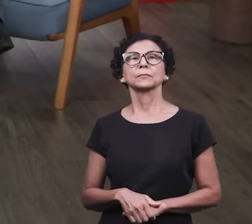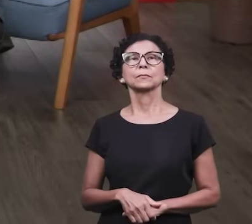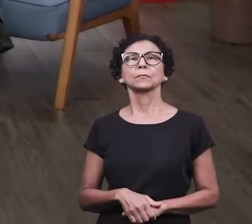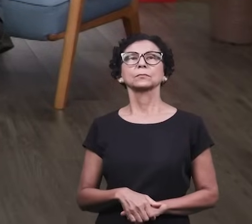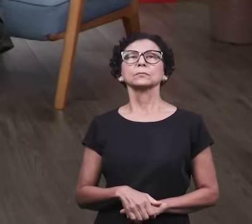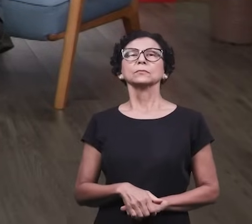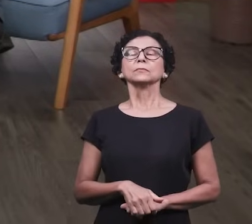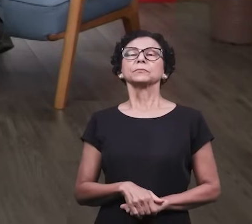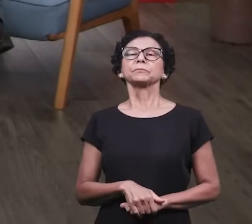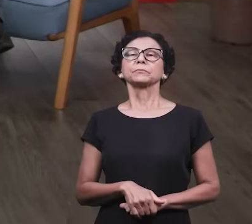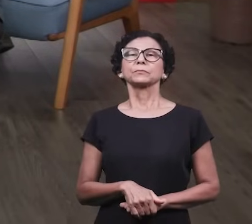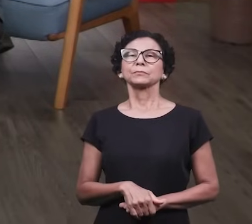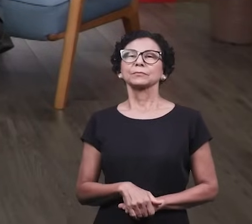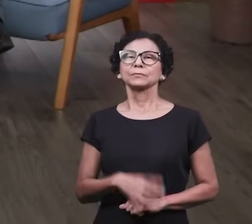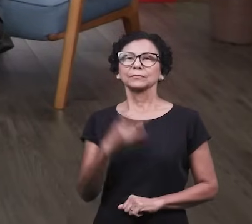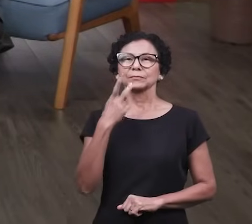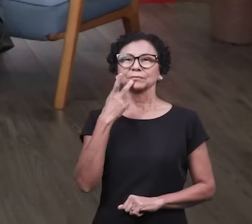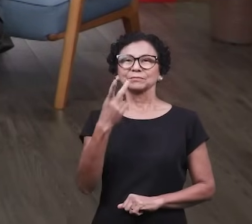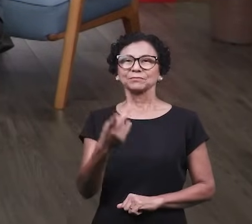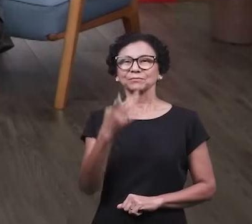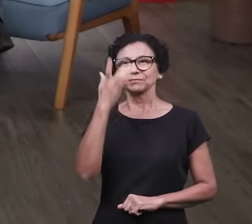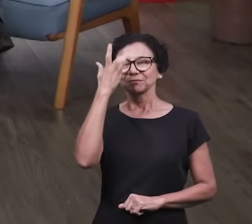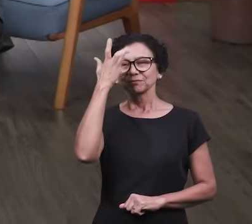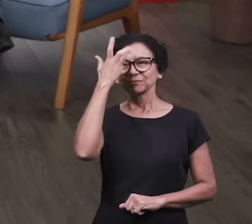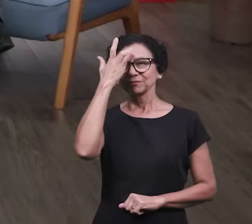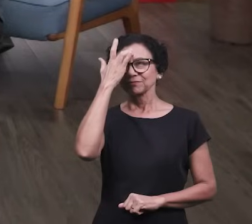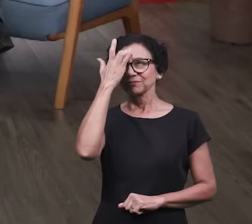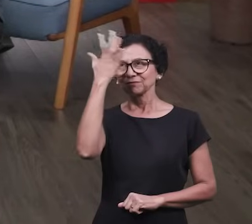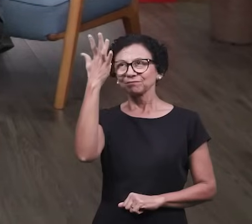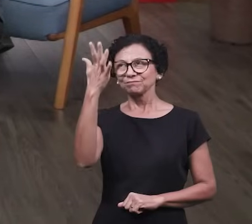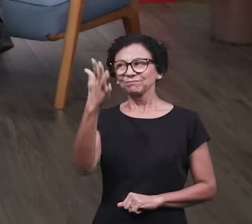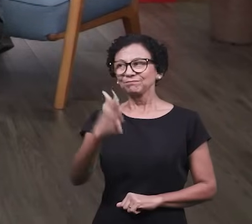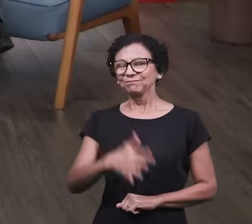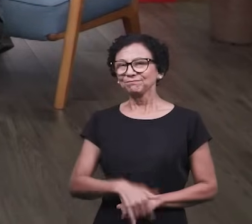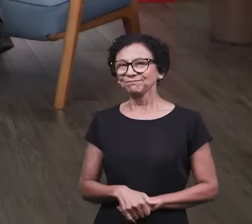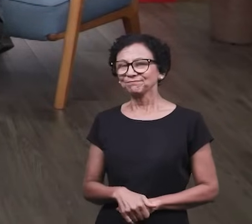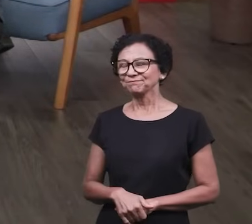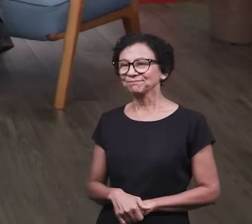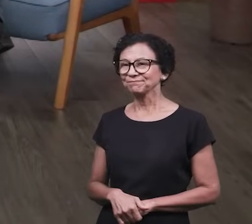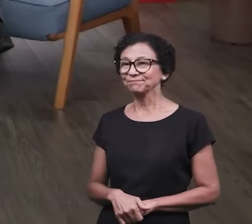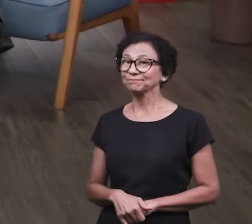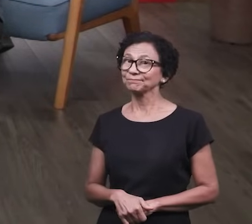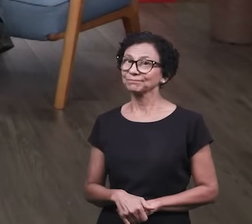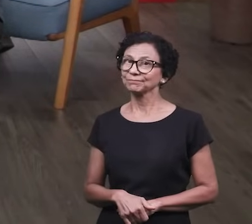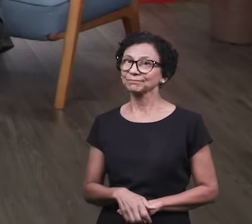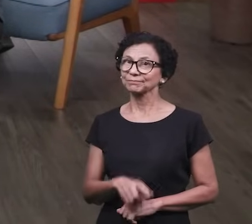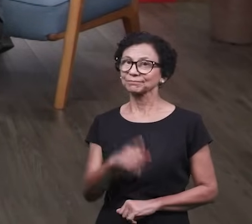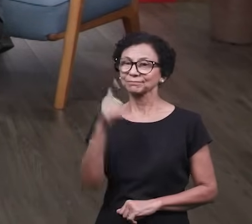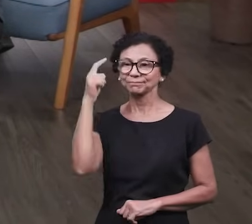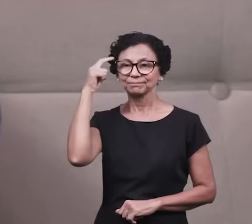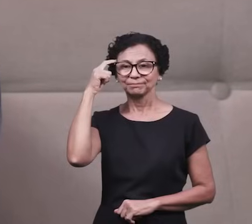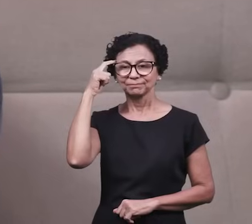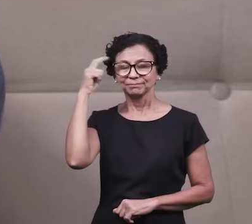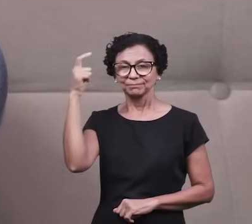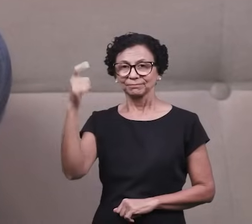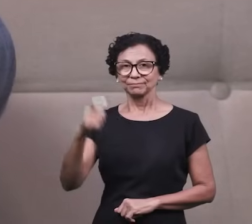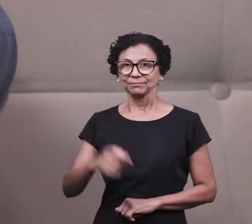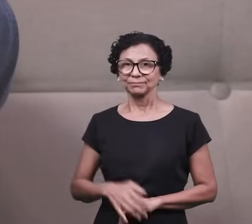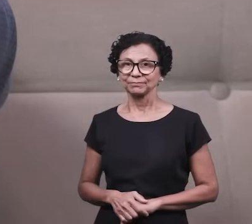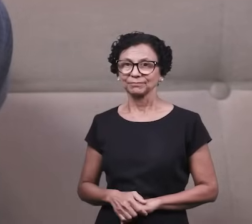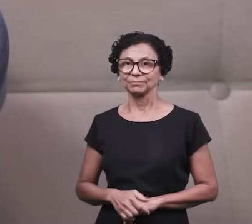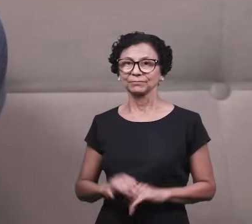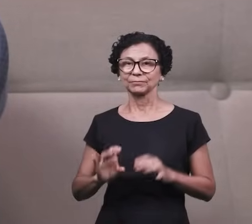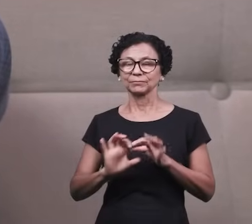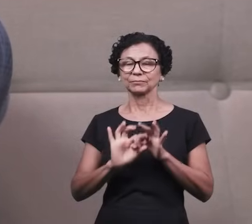sempre bonito e é fácil de falar. Mas eu fico meditando nessas coisas, sabe? Você vai estender as mãos e outro vai